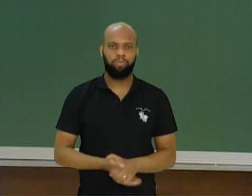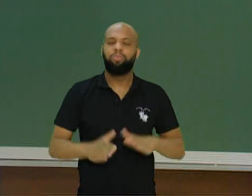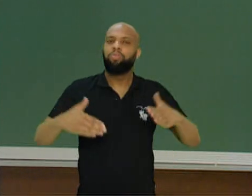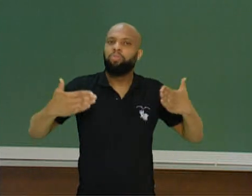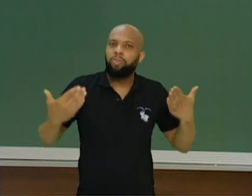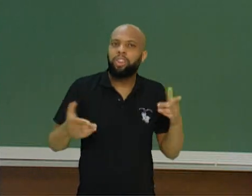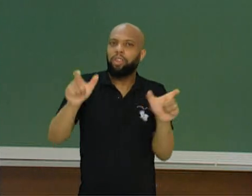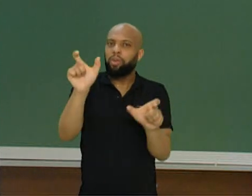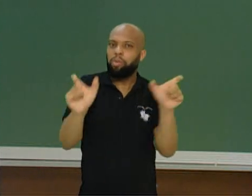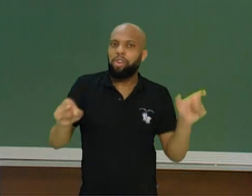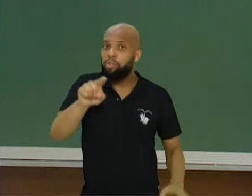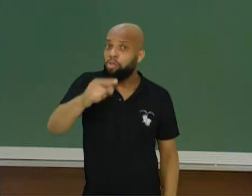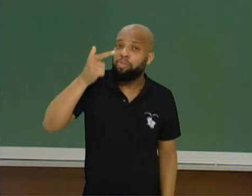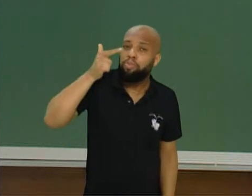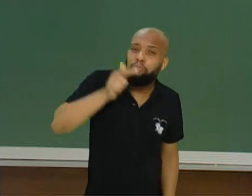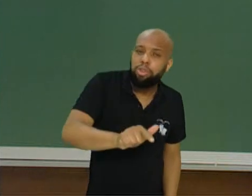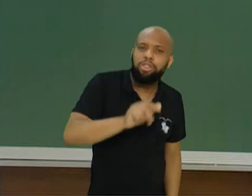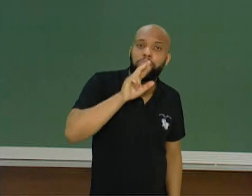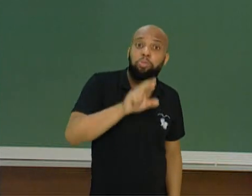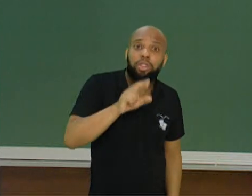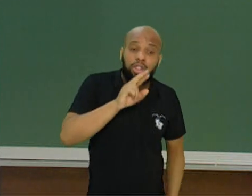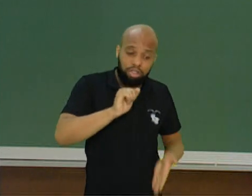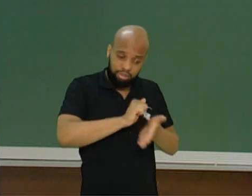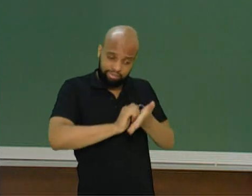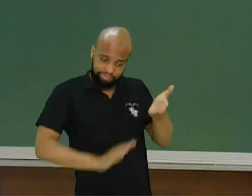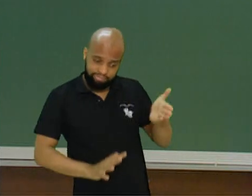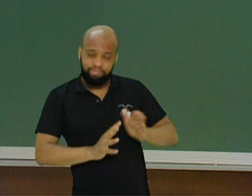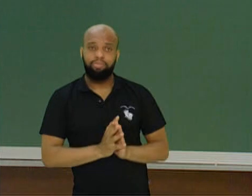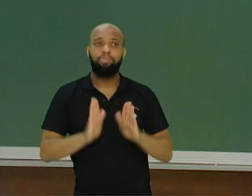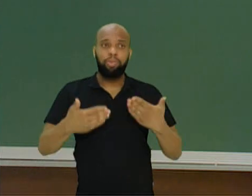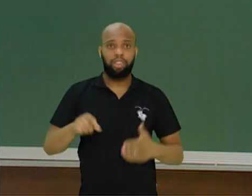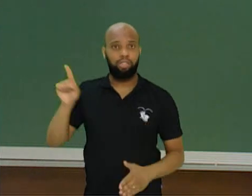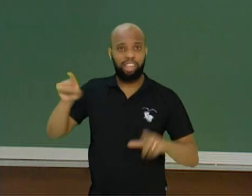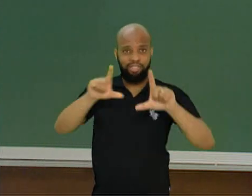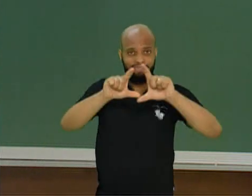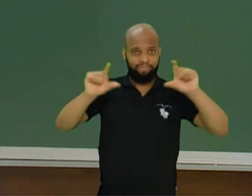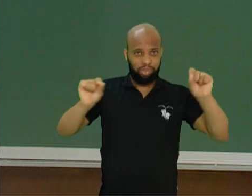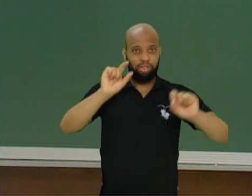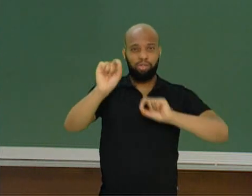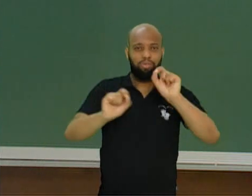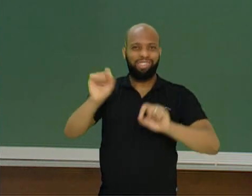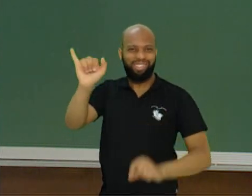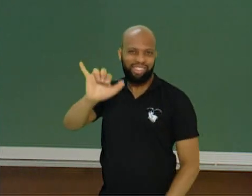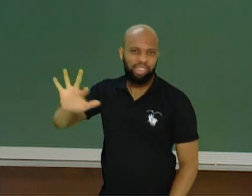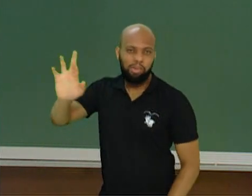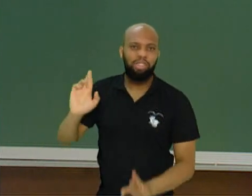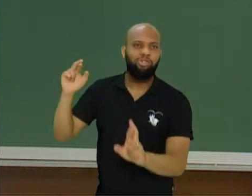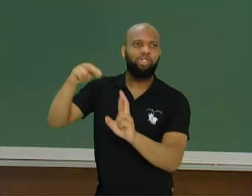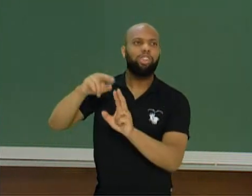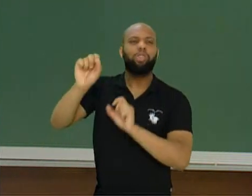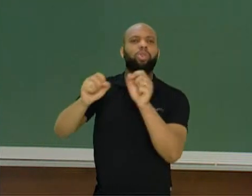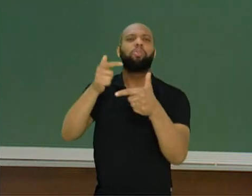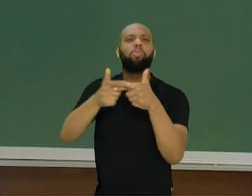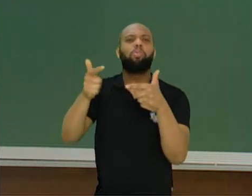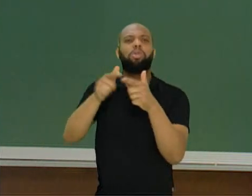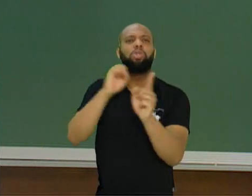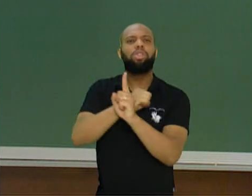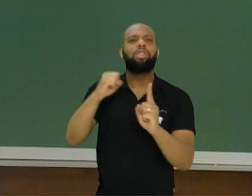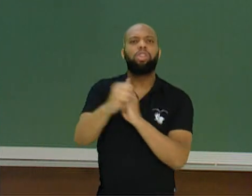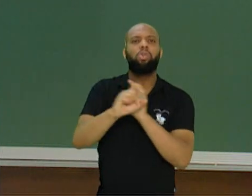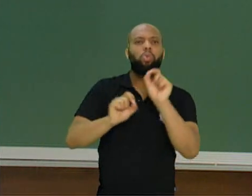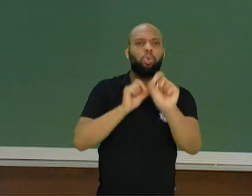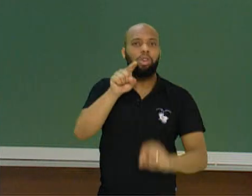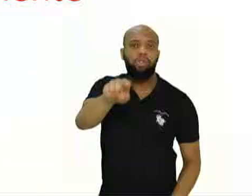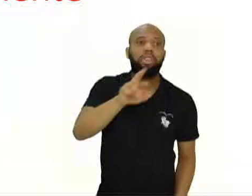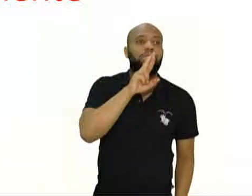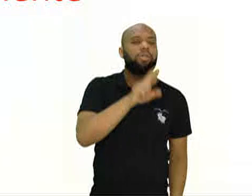Então, pessoal, conseguiram responder a atividade? Essa charge aqui, ela faz referência a qual problema social? Para